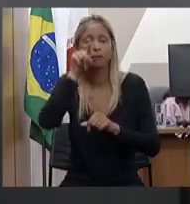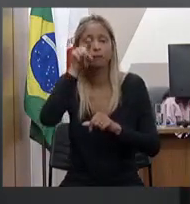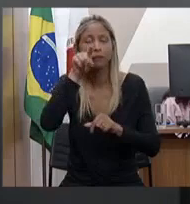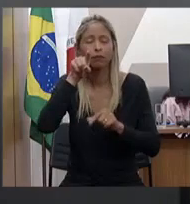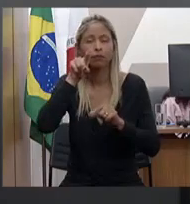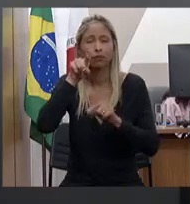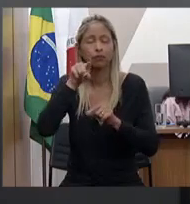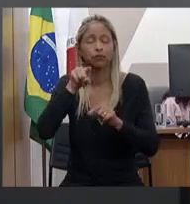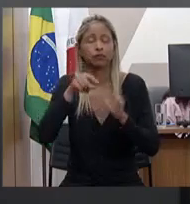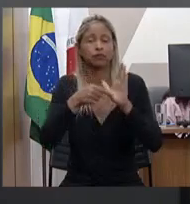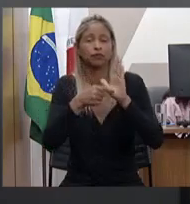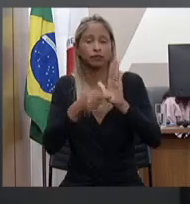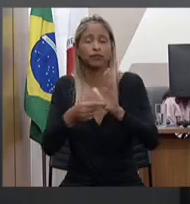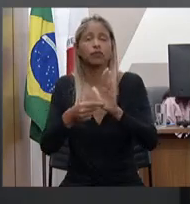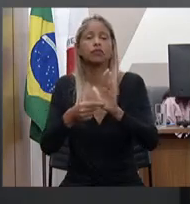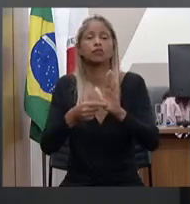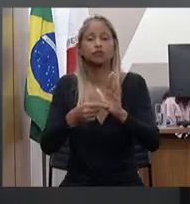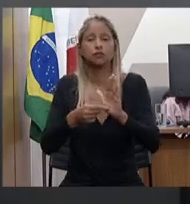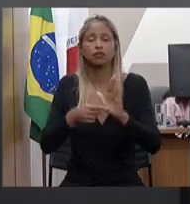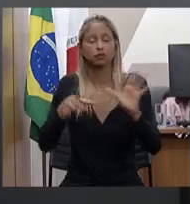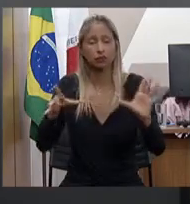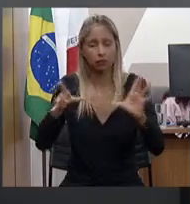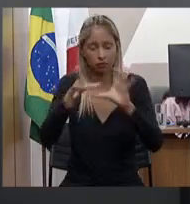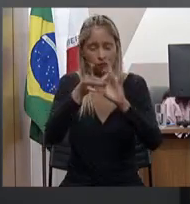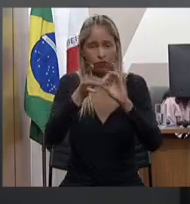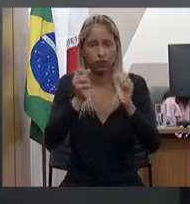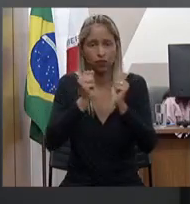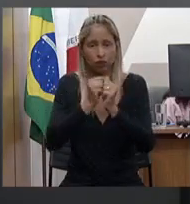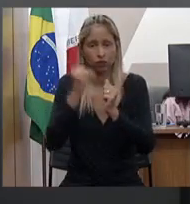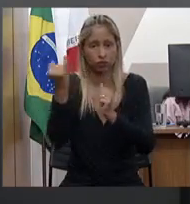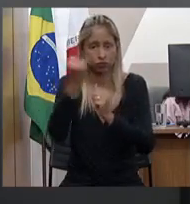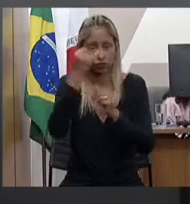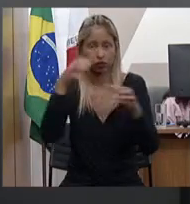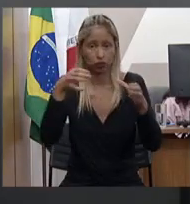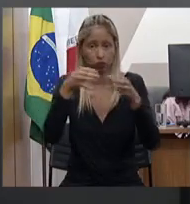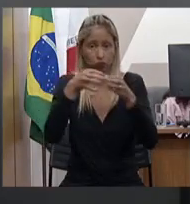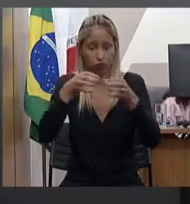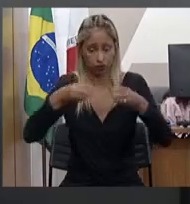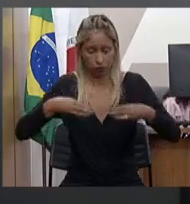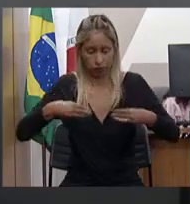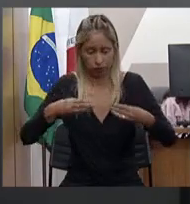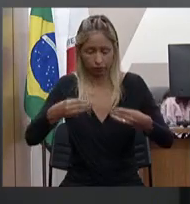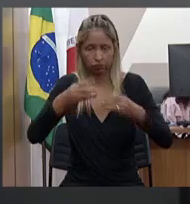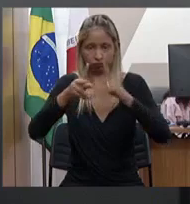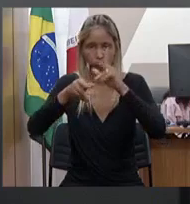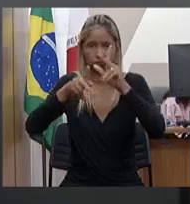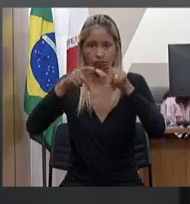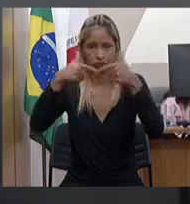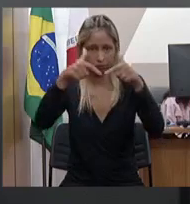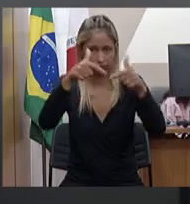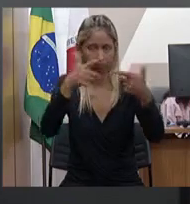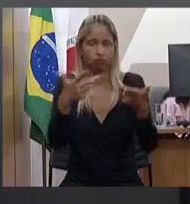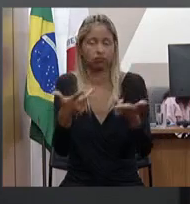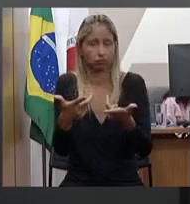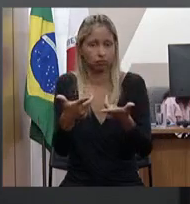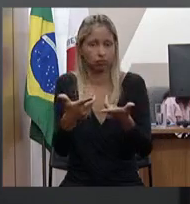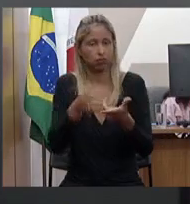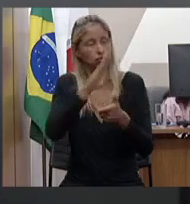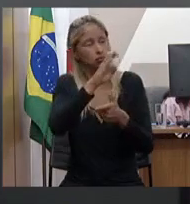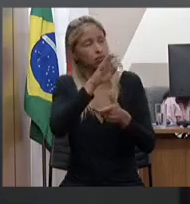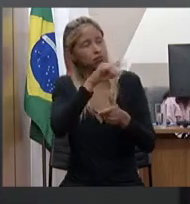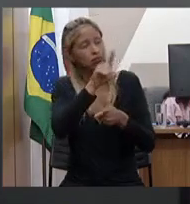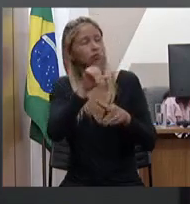aqui é conclamar a nossa união junta isso importante órgão que é o Ministério do Trabalho junta essa comissão Deputado Betão